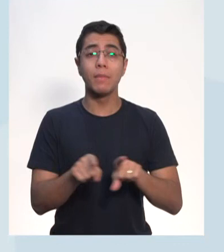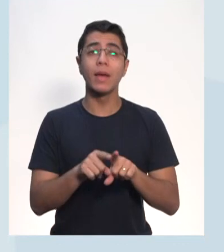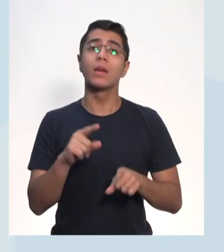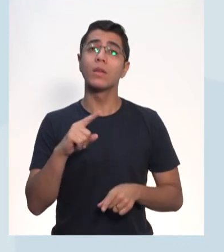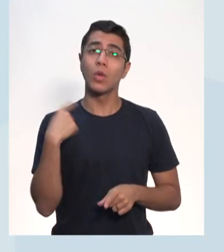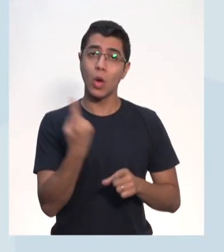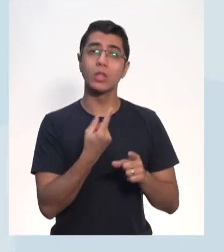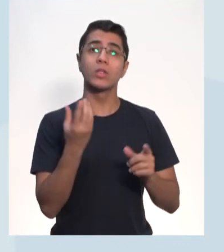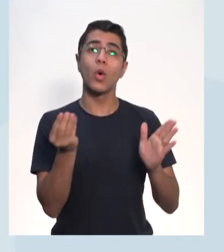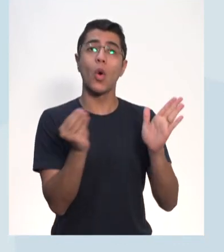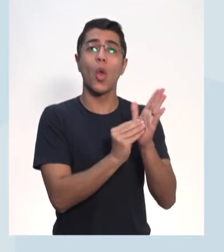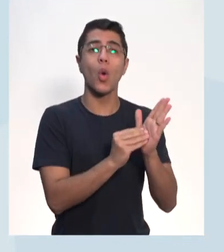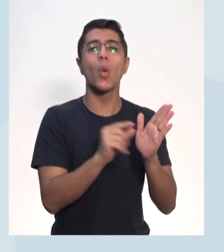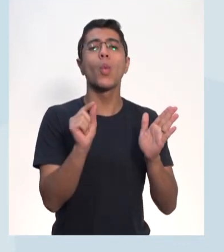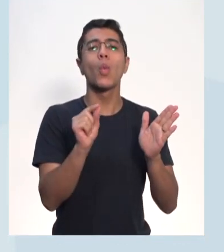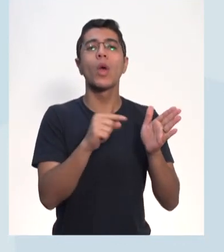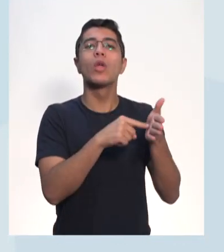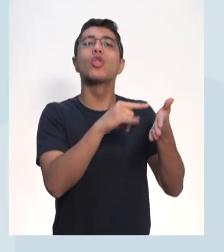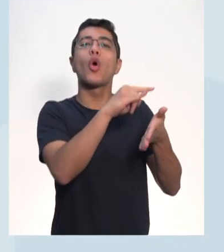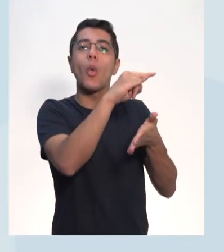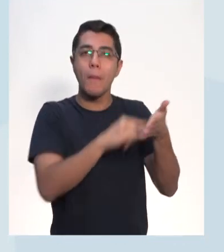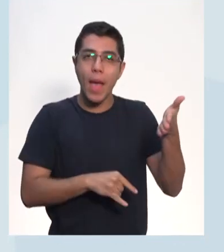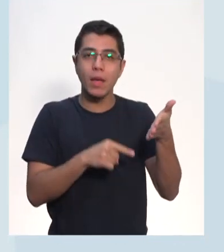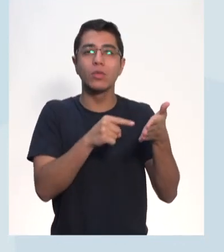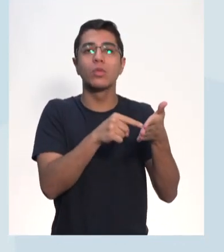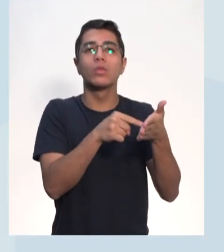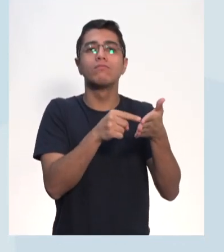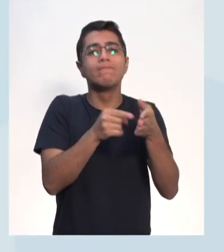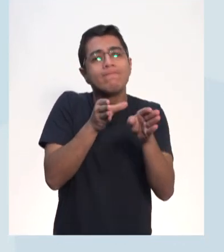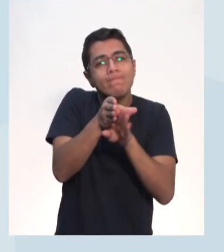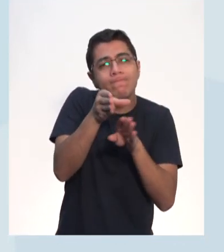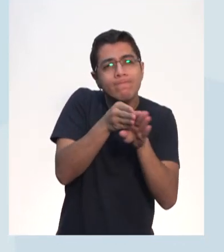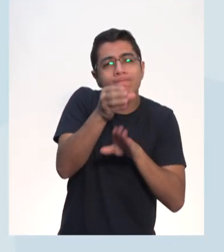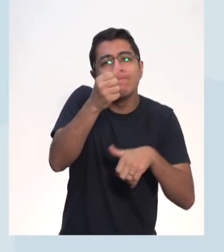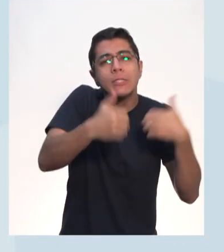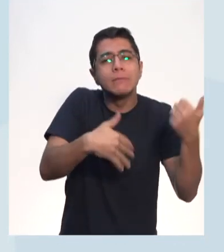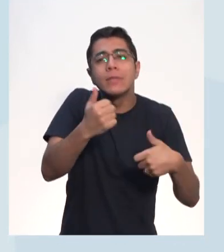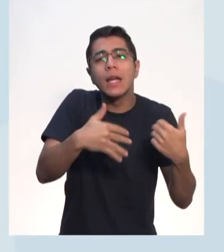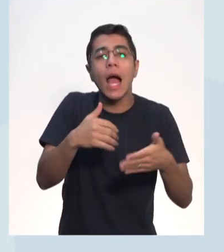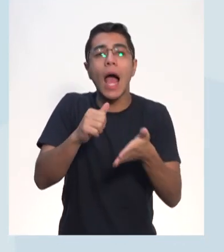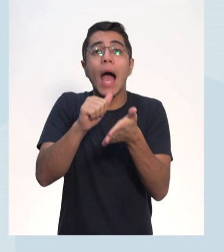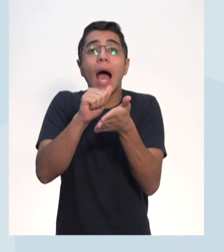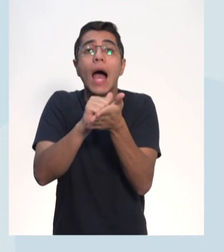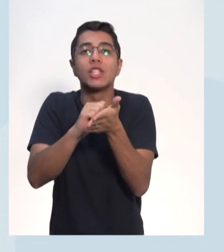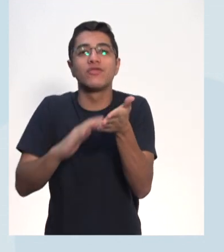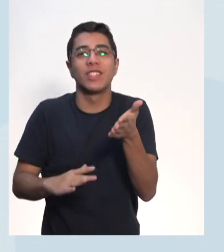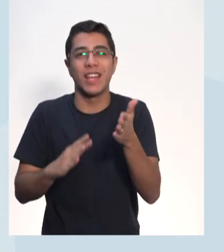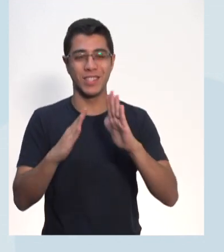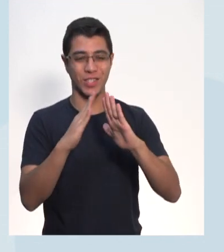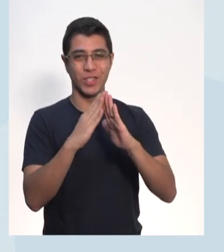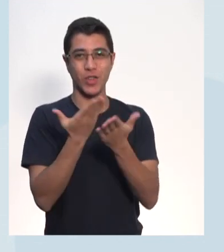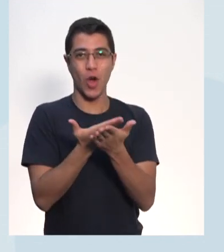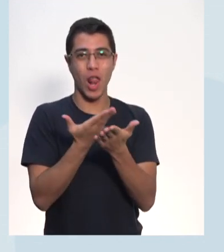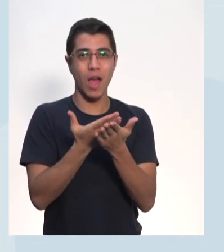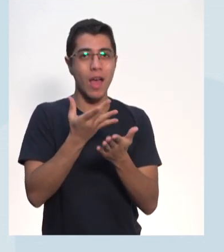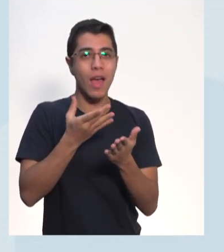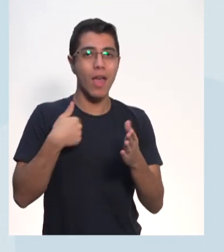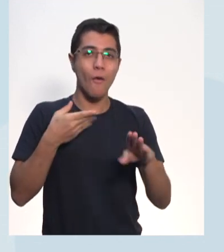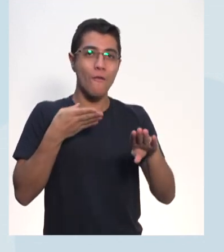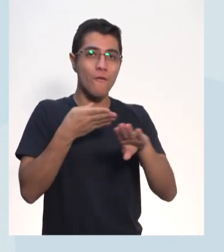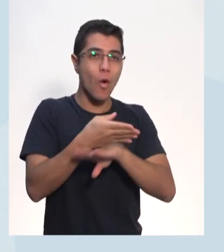as atividades escolares não presenciais, tá? Na semana passada, foi encaminhado um